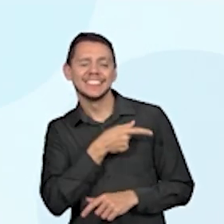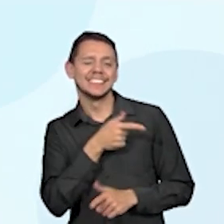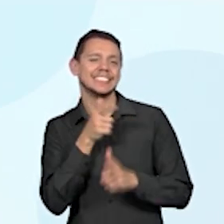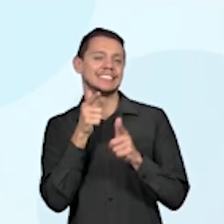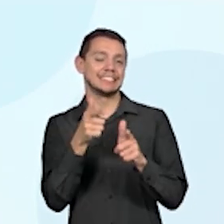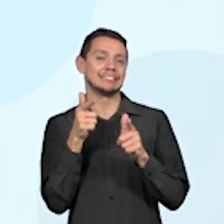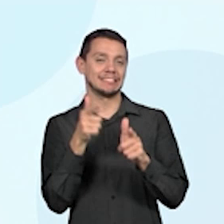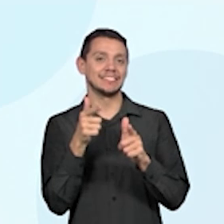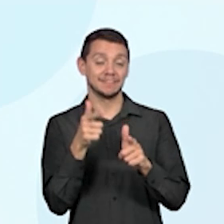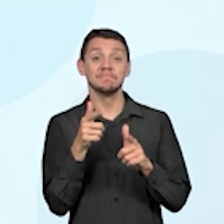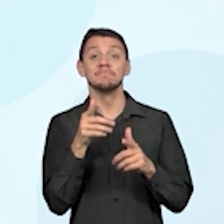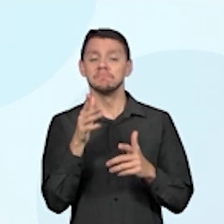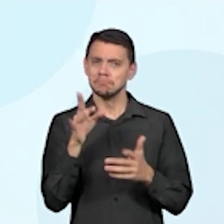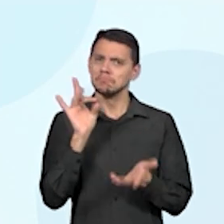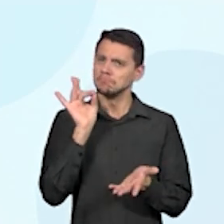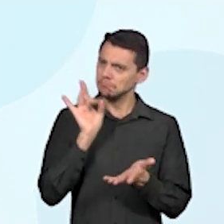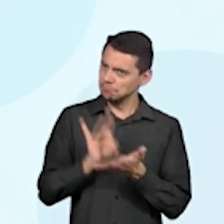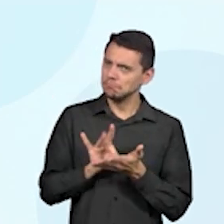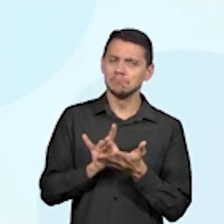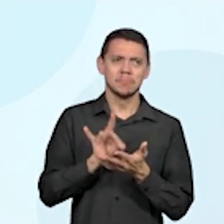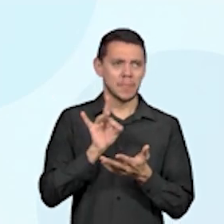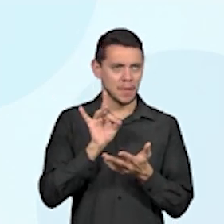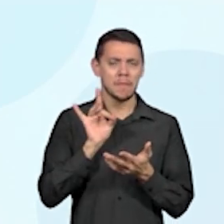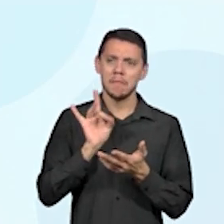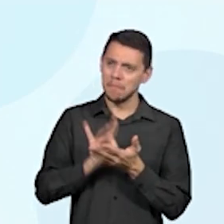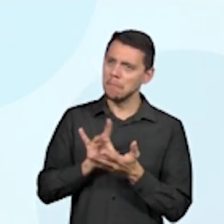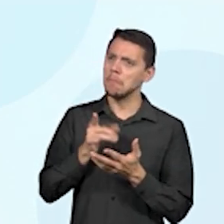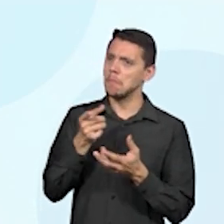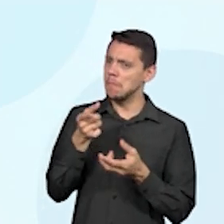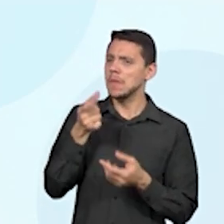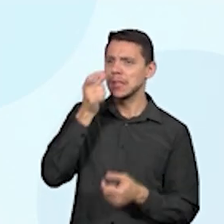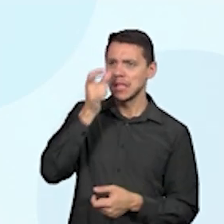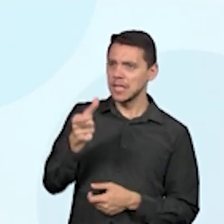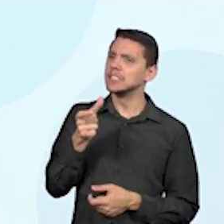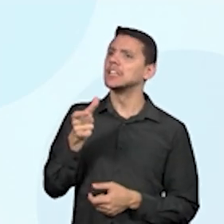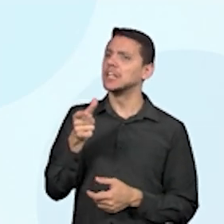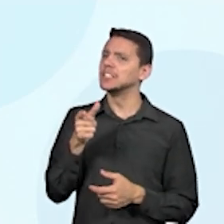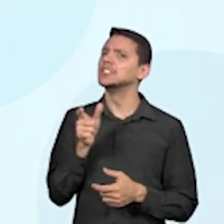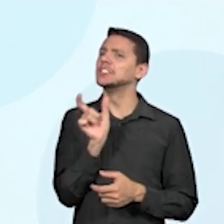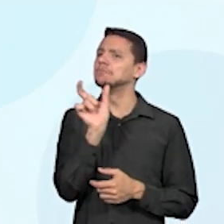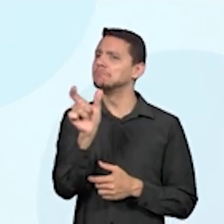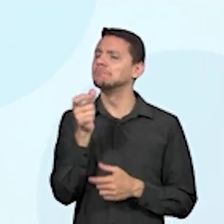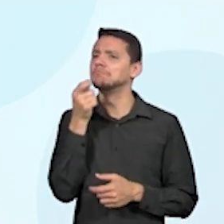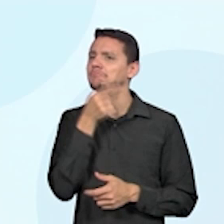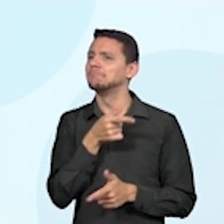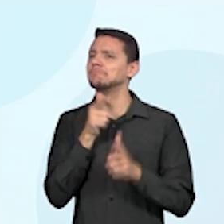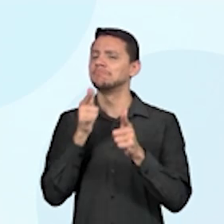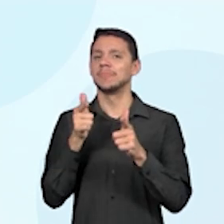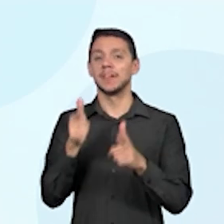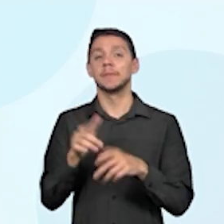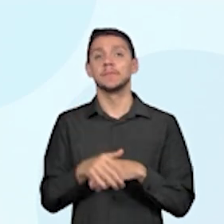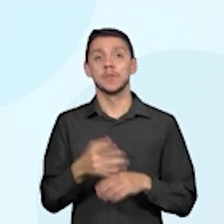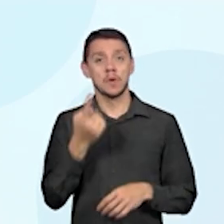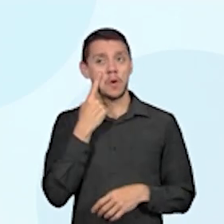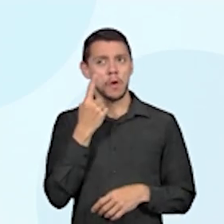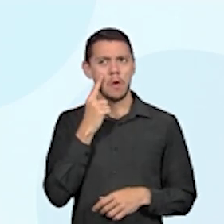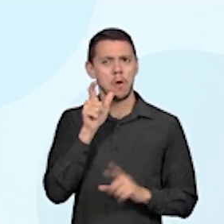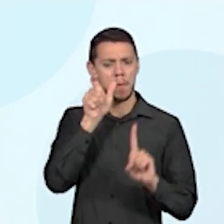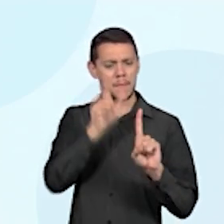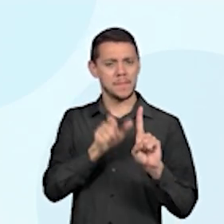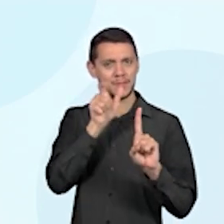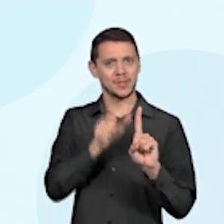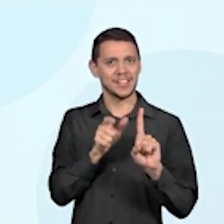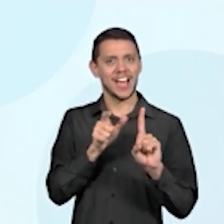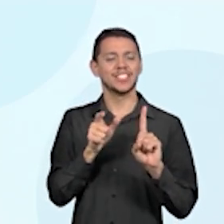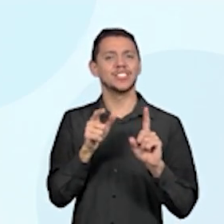Realmente, achei bem interessante esse trocadilho aí, professor. Olha só como é que está o personagem no último quadrinho,